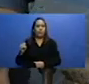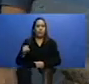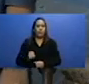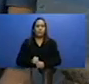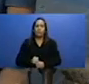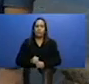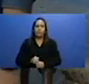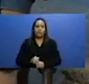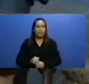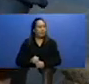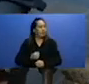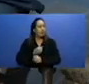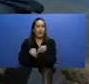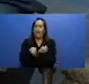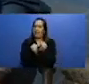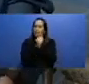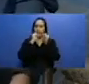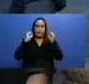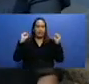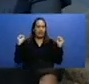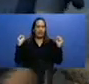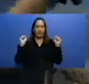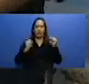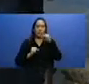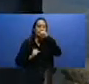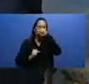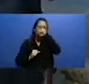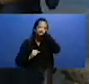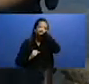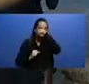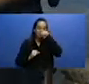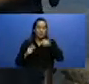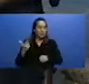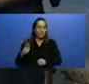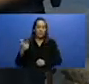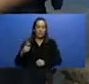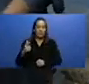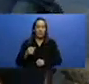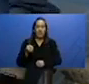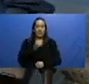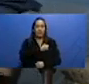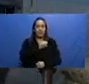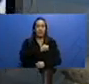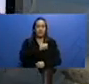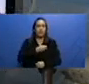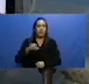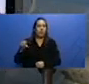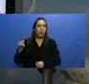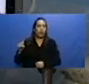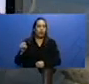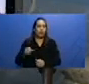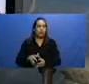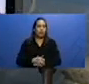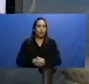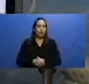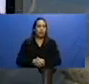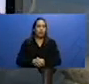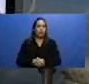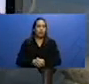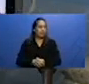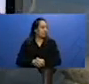na face desse dado? Impossível, porque ele não tem o número 8. Então, isto é uma